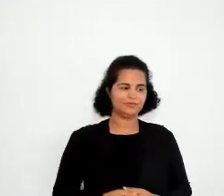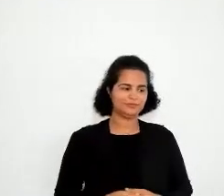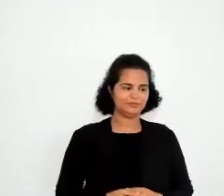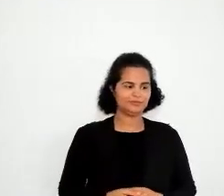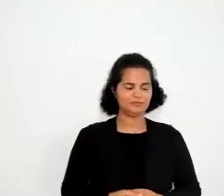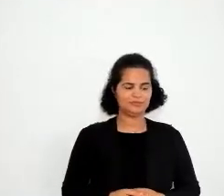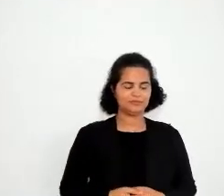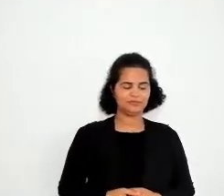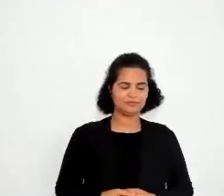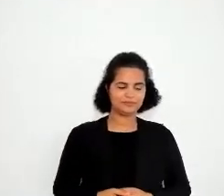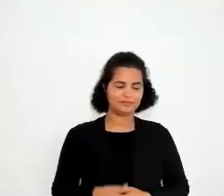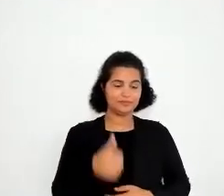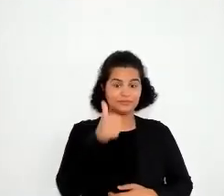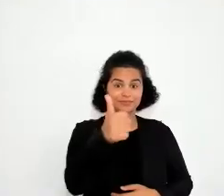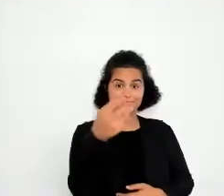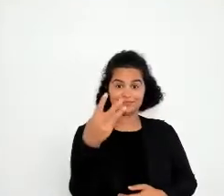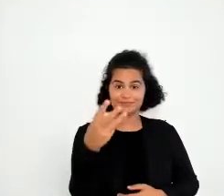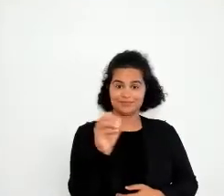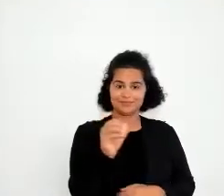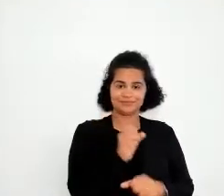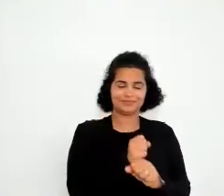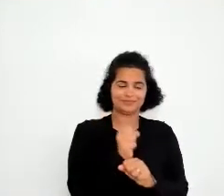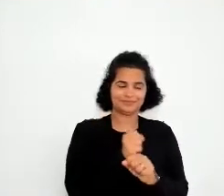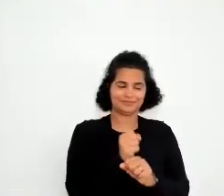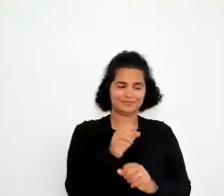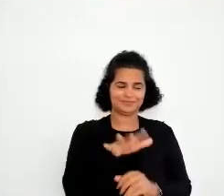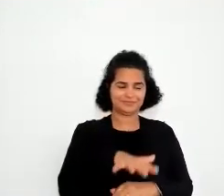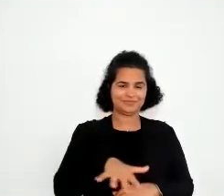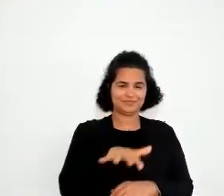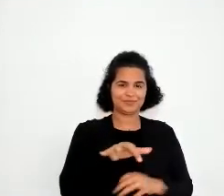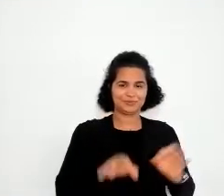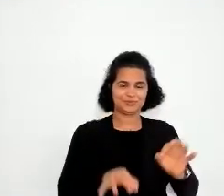anos desta Corte de Justiça.